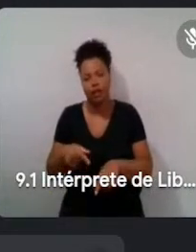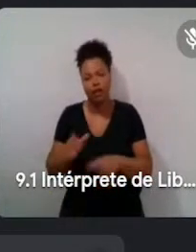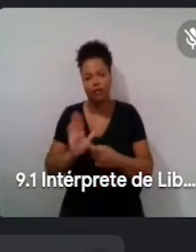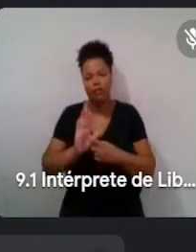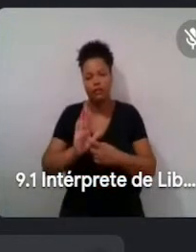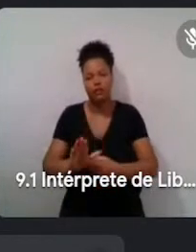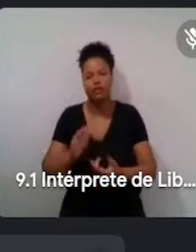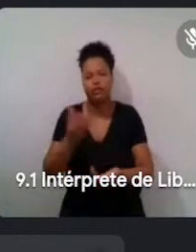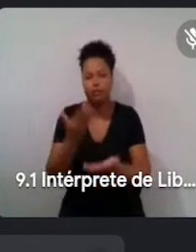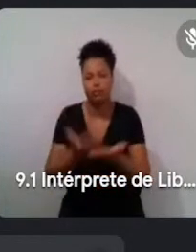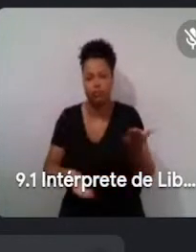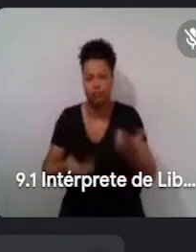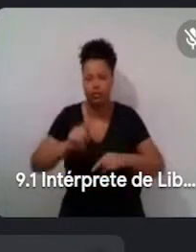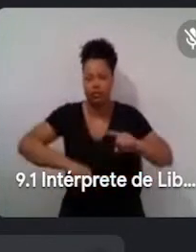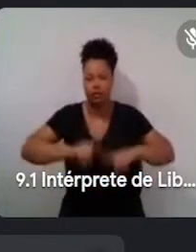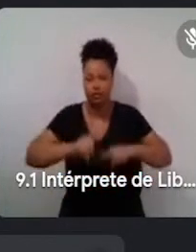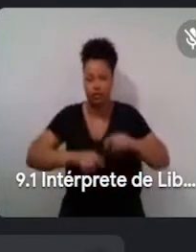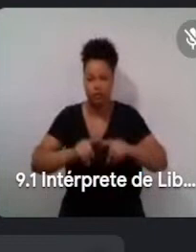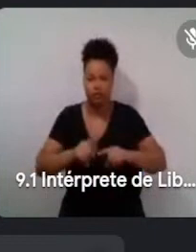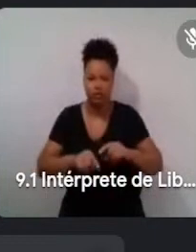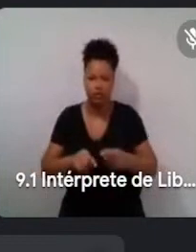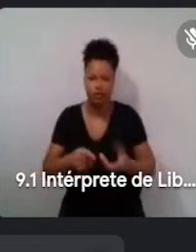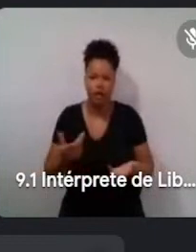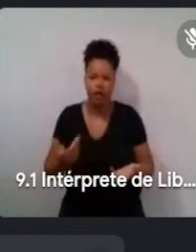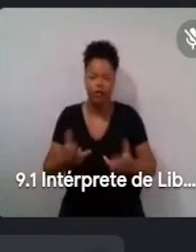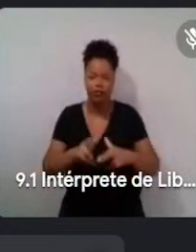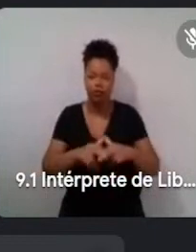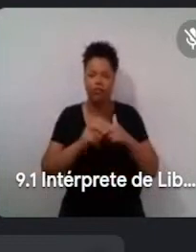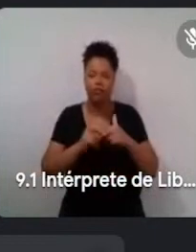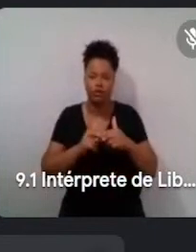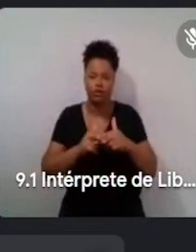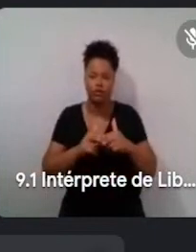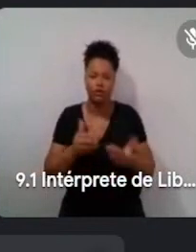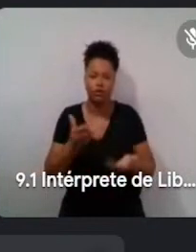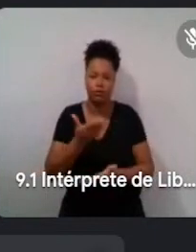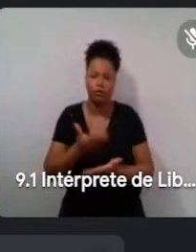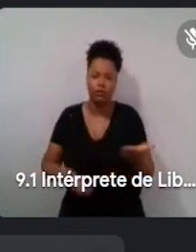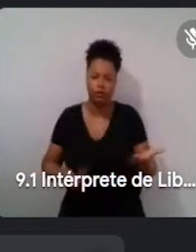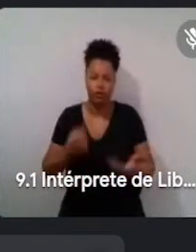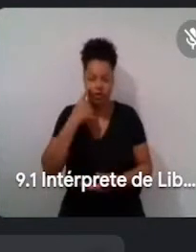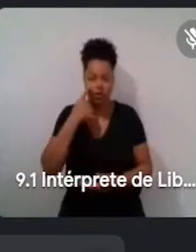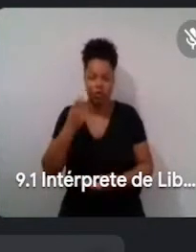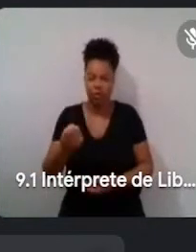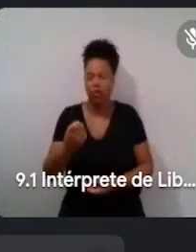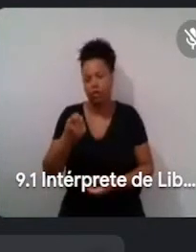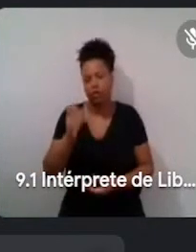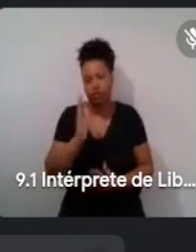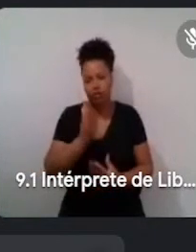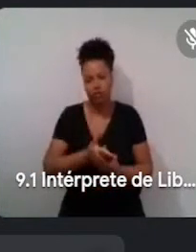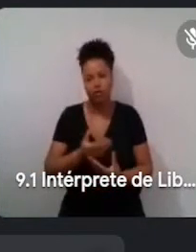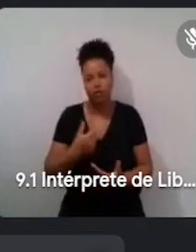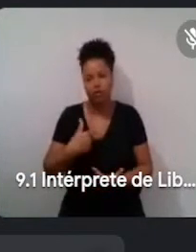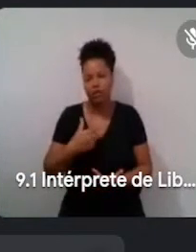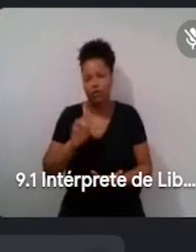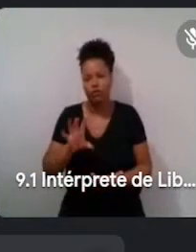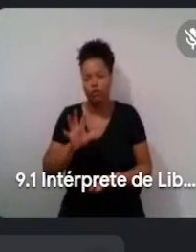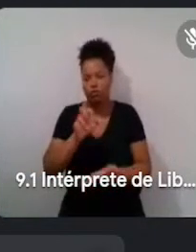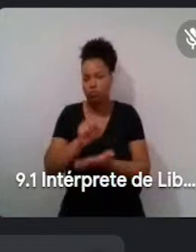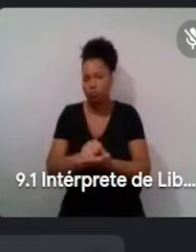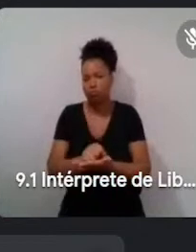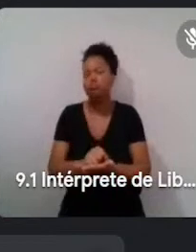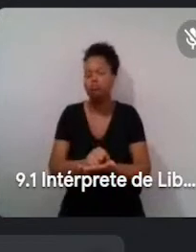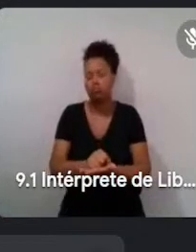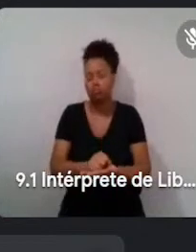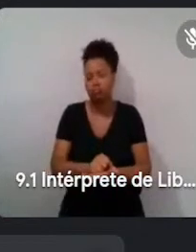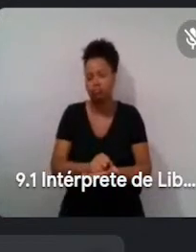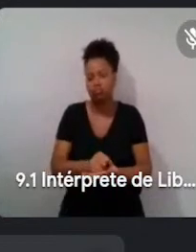consequentemente, ter-se-ia perdido o interesse processual. Eu apenas registro que rejeito essa preliminar, porque a decisão